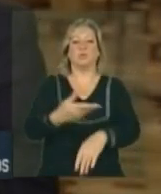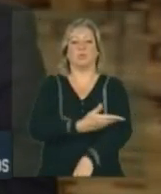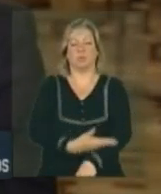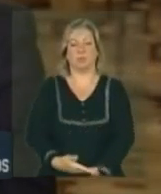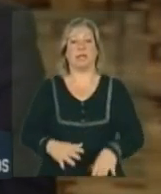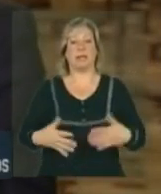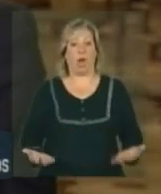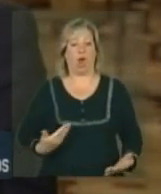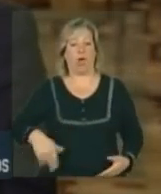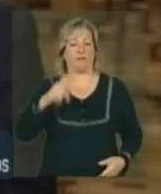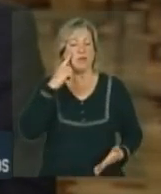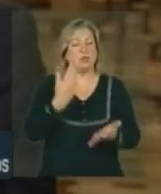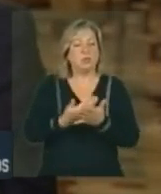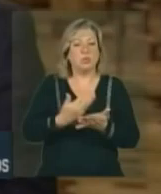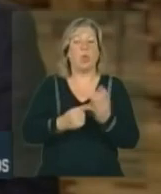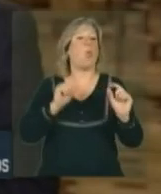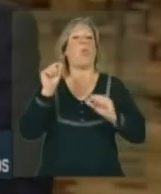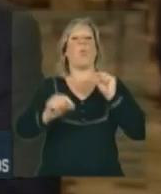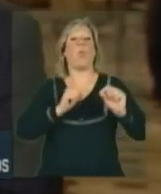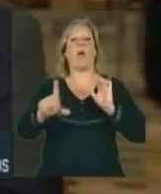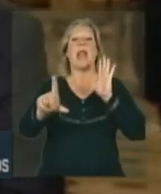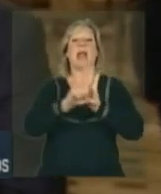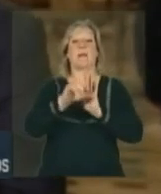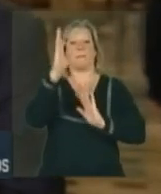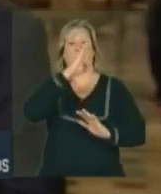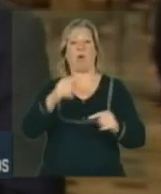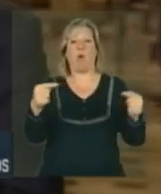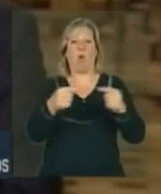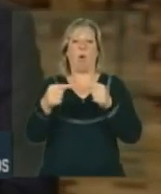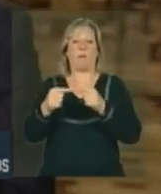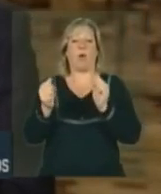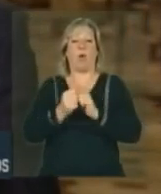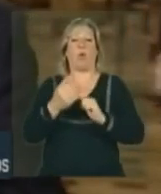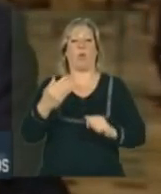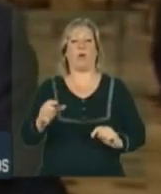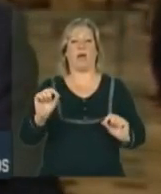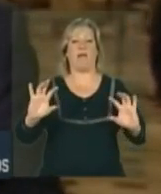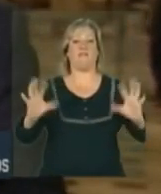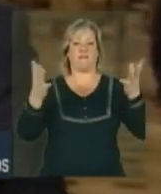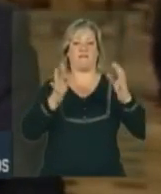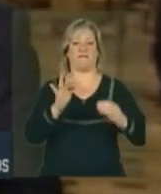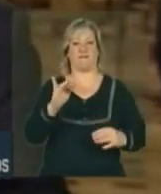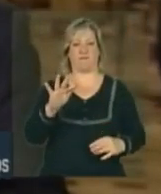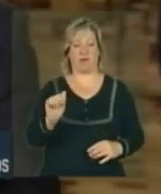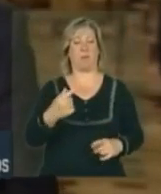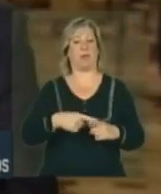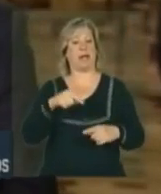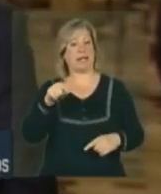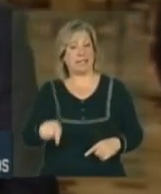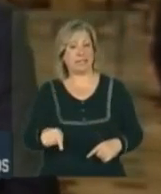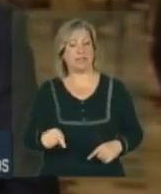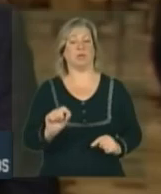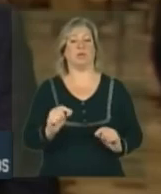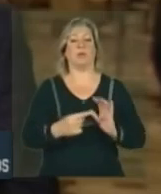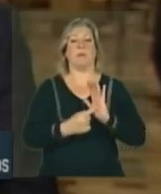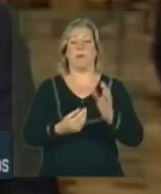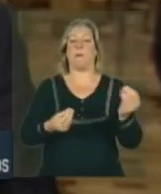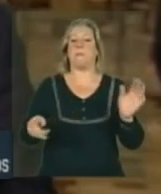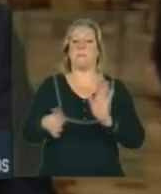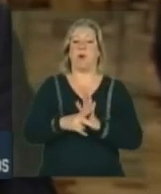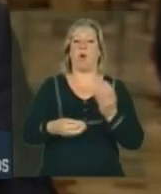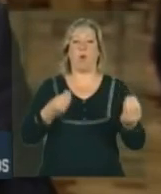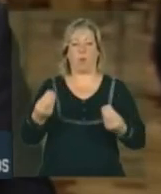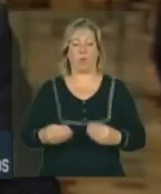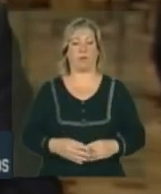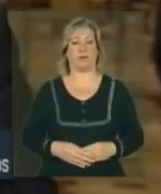vamos estudar o que na lei do Brasil se aplica a esses eventos da FIFA, porque é um evento que tem características próprias.